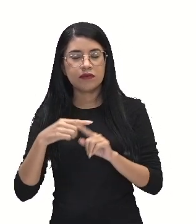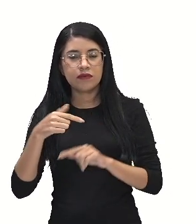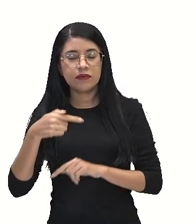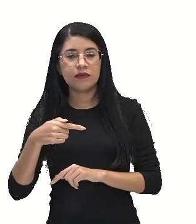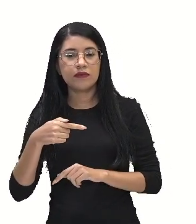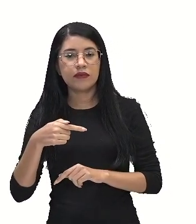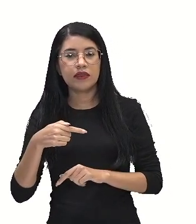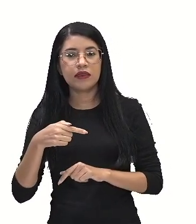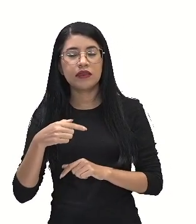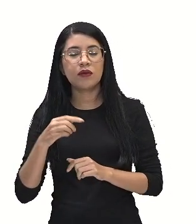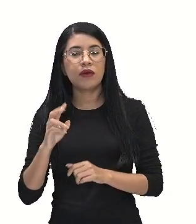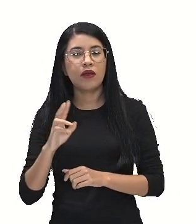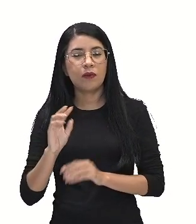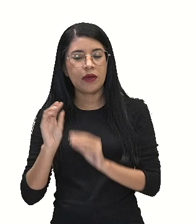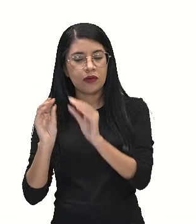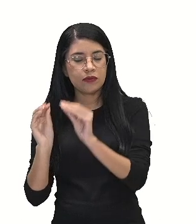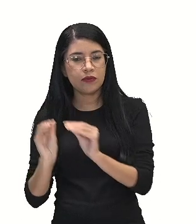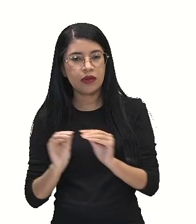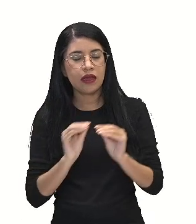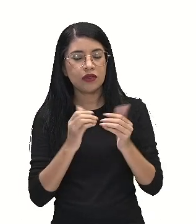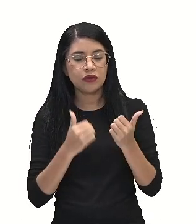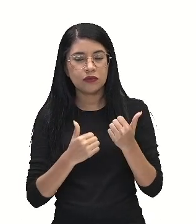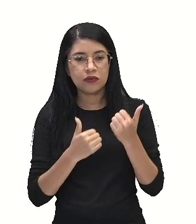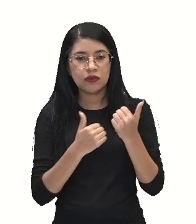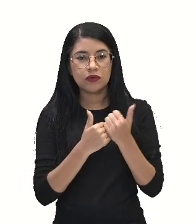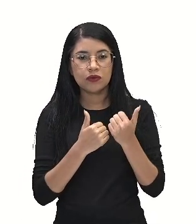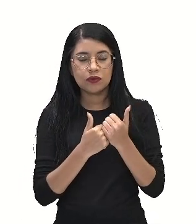da decomposição e vou substituir aqui.